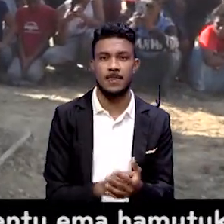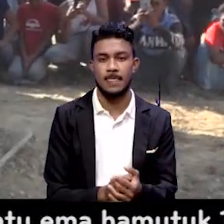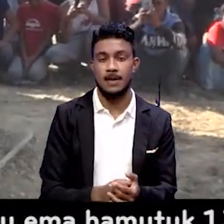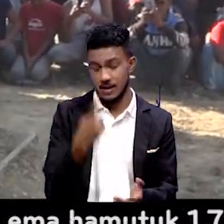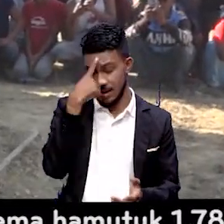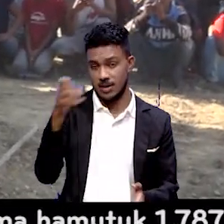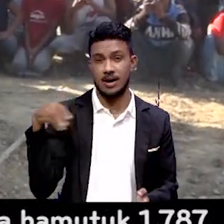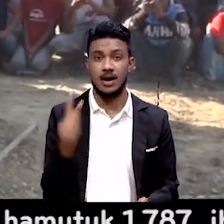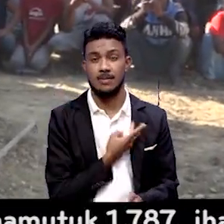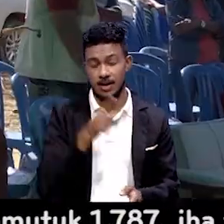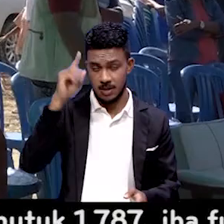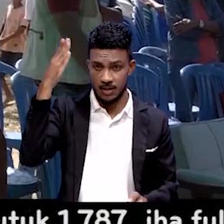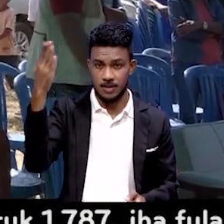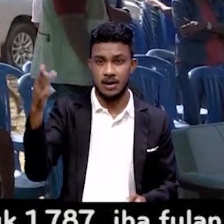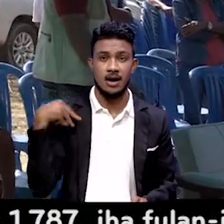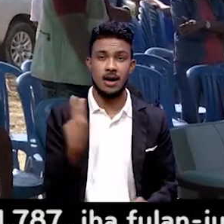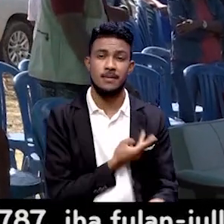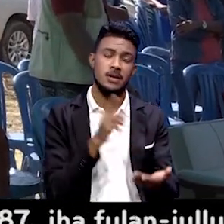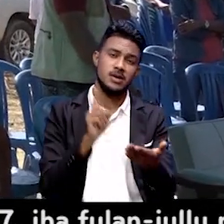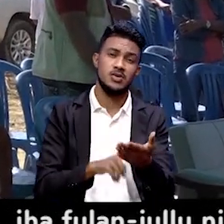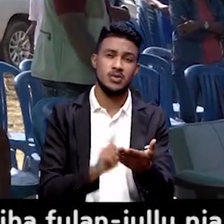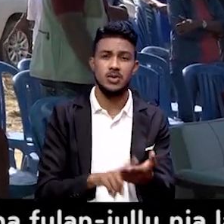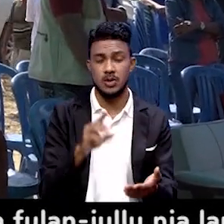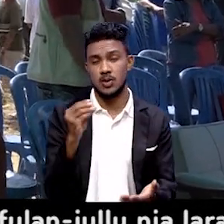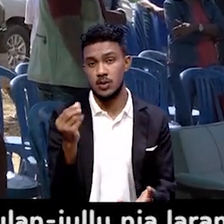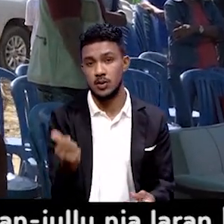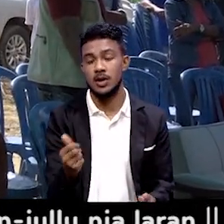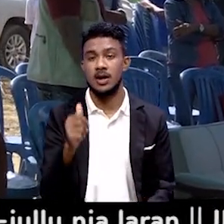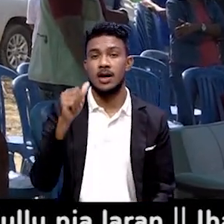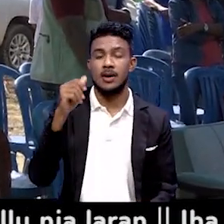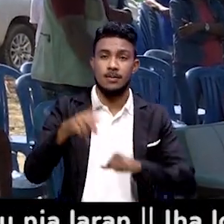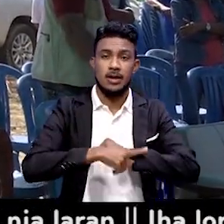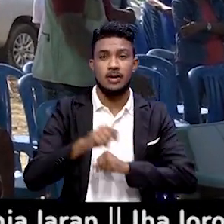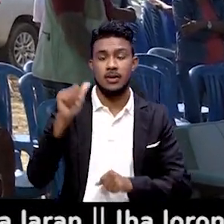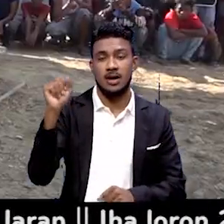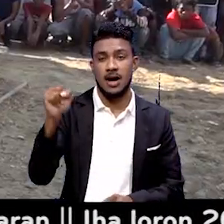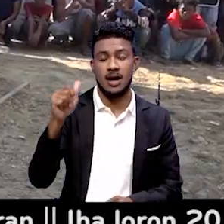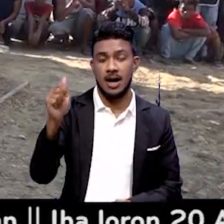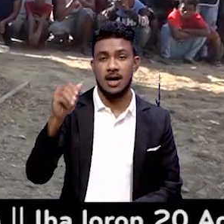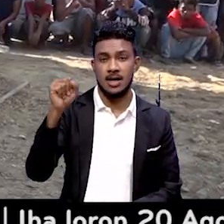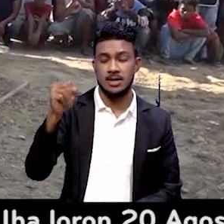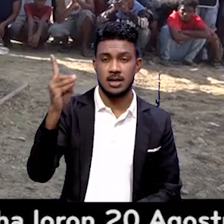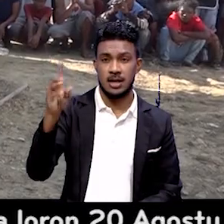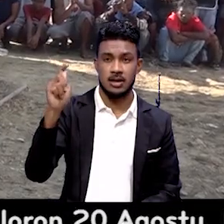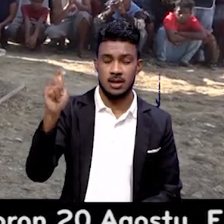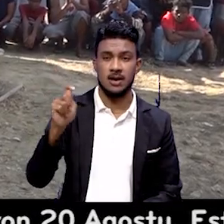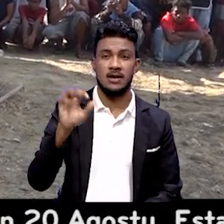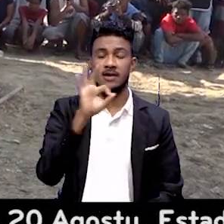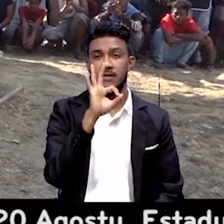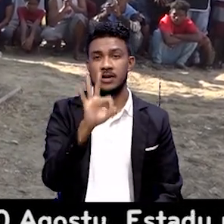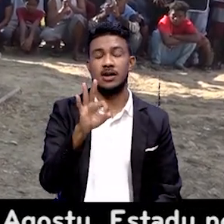Também a minha irmã, a me discutir tua. A SND moço, buca o Guma, Frederico moço,